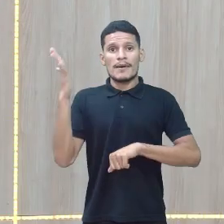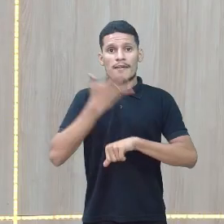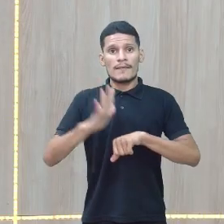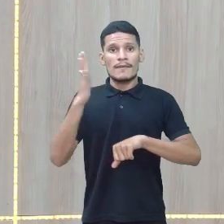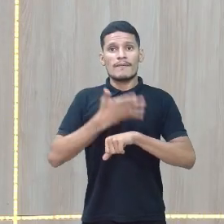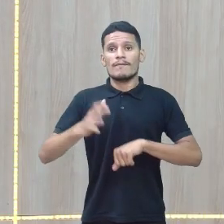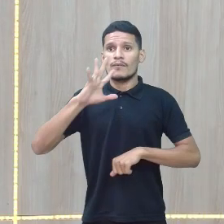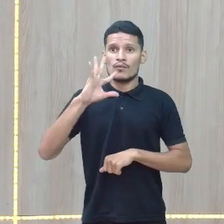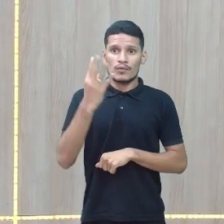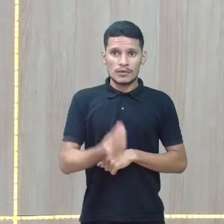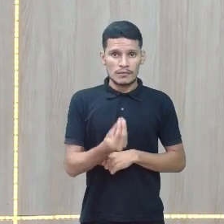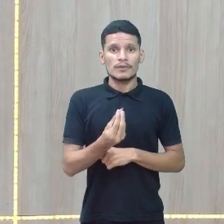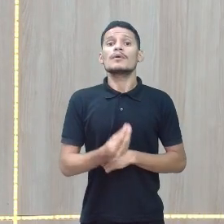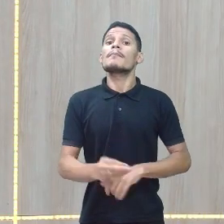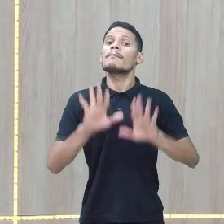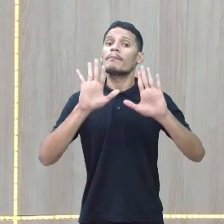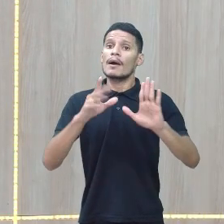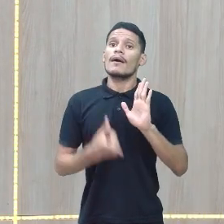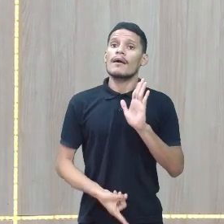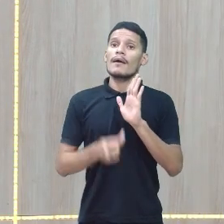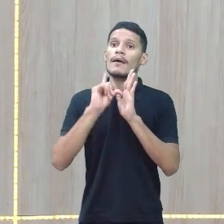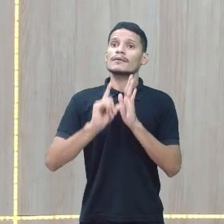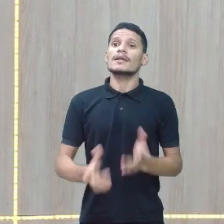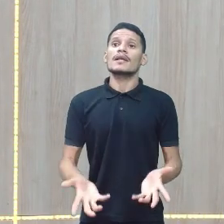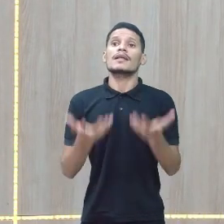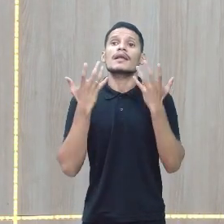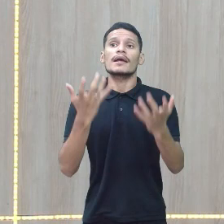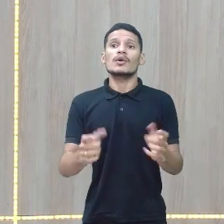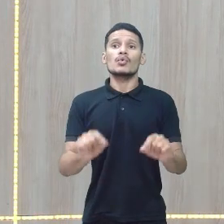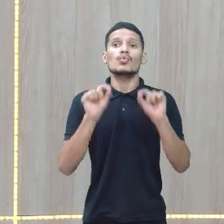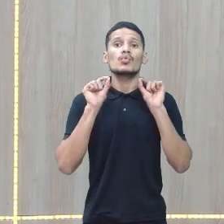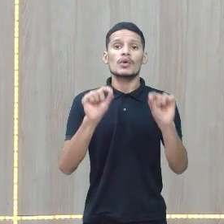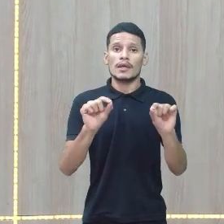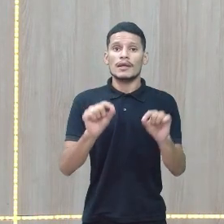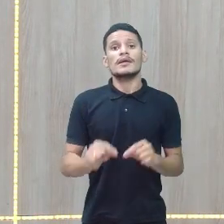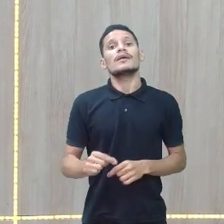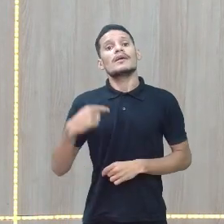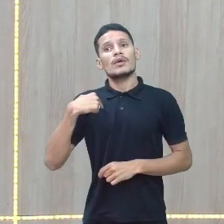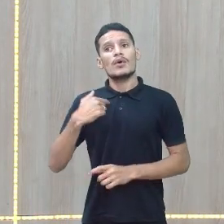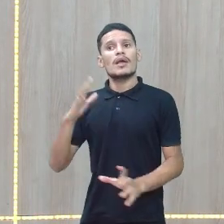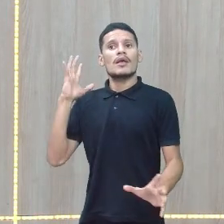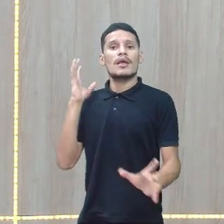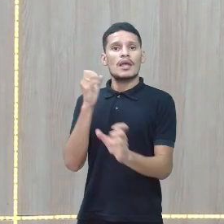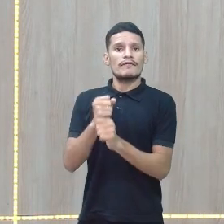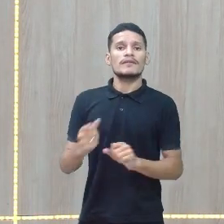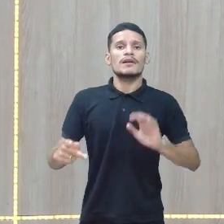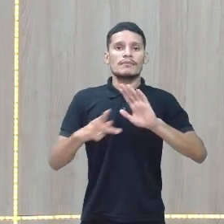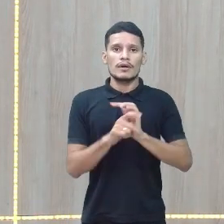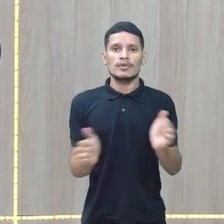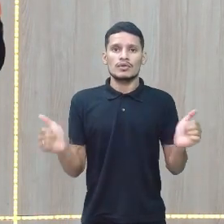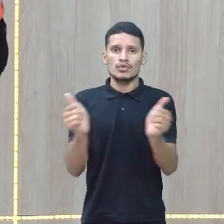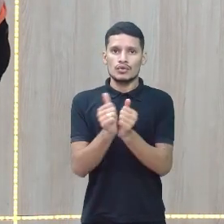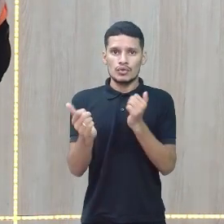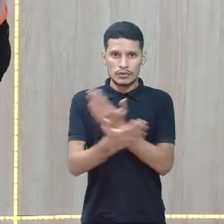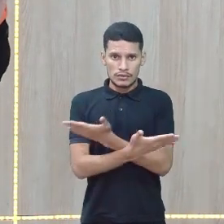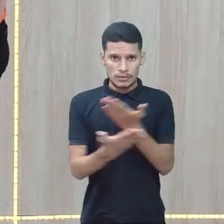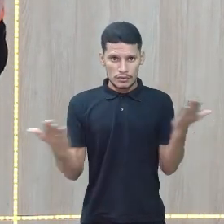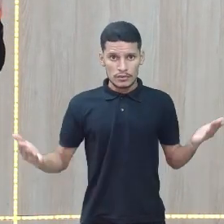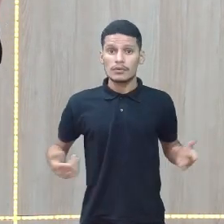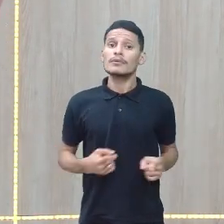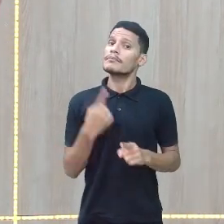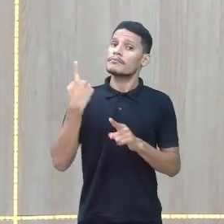Este conhecimento. Só que antes de praticar, eu gostaria de revisar isso aqui com vocês. Não é? Porque